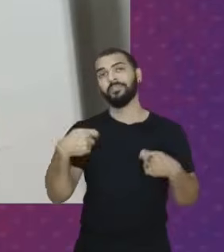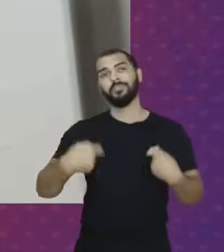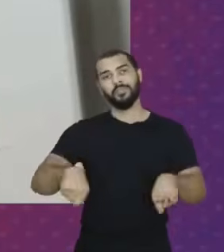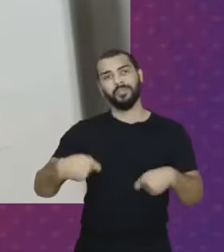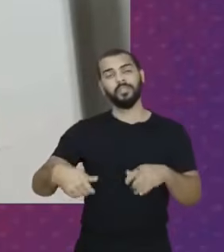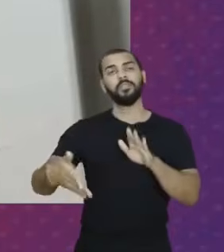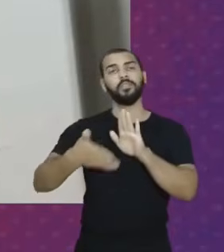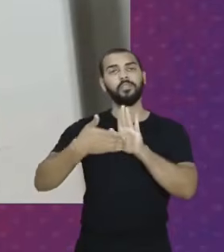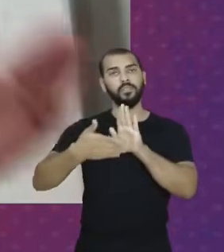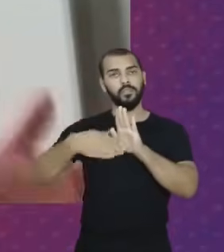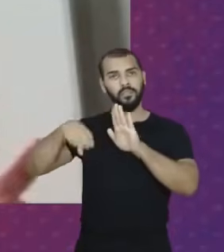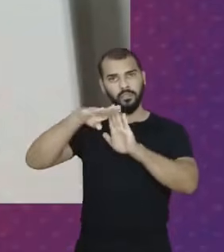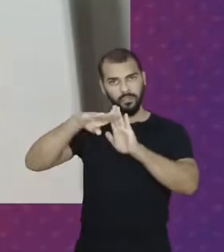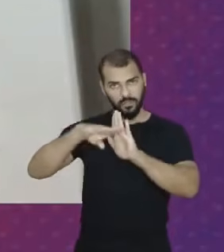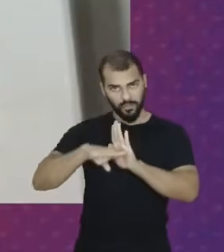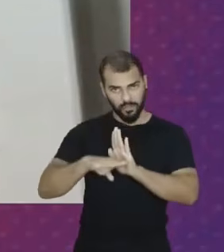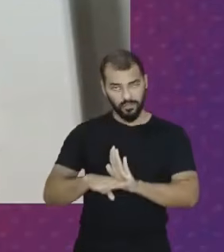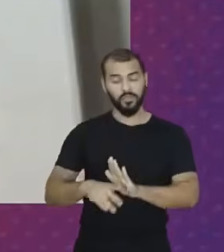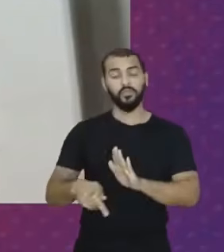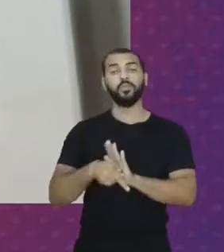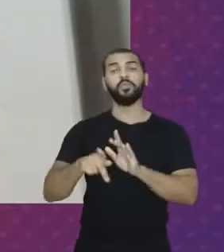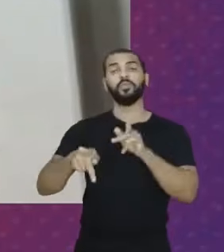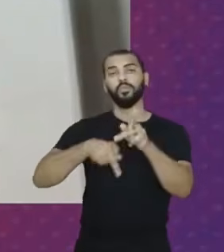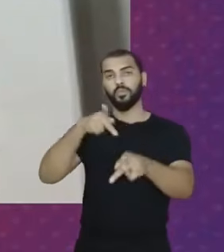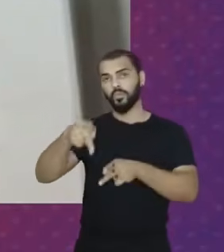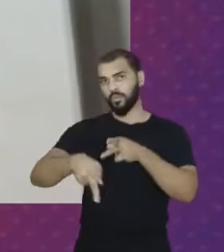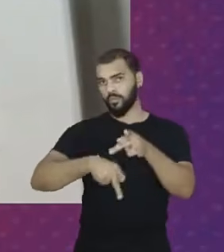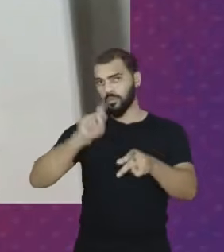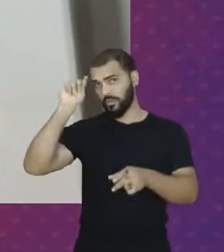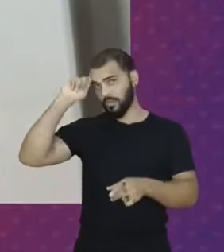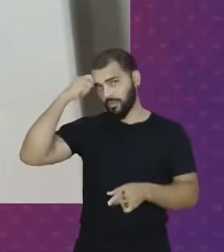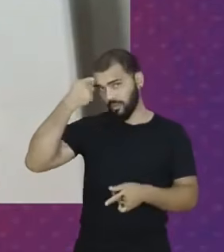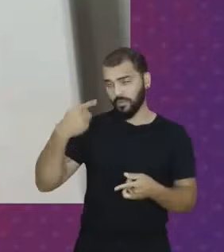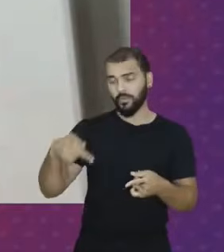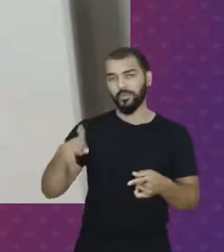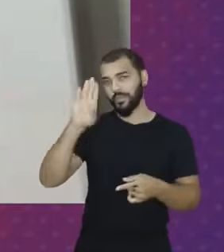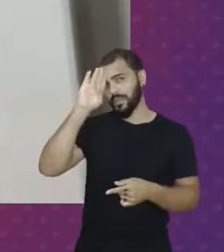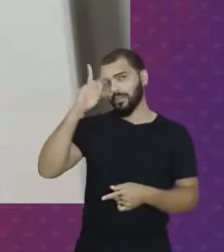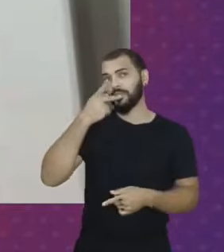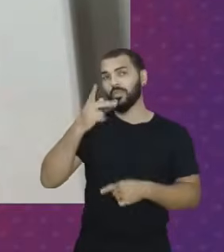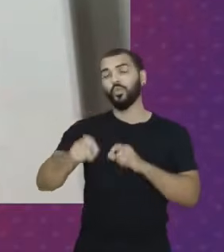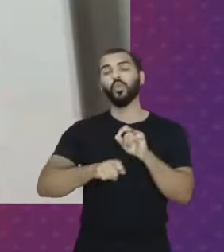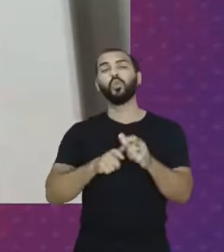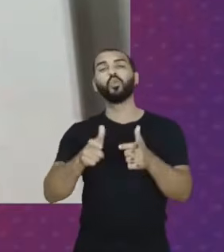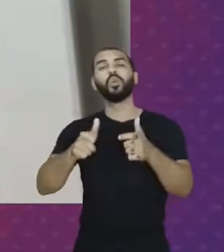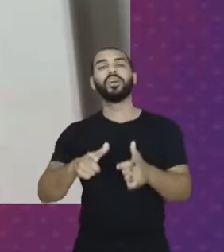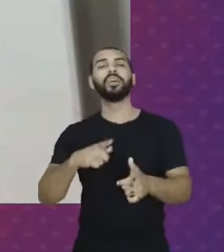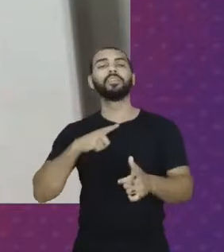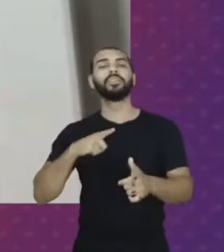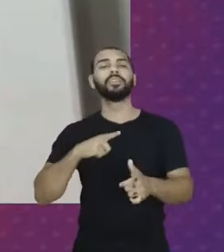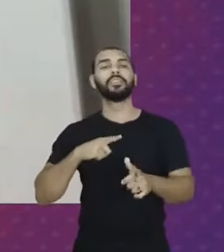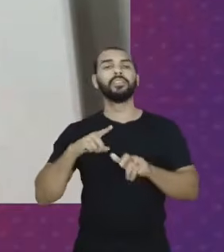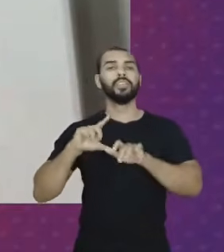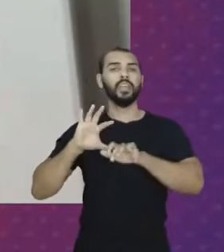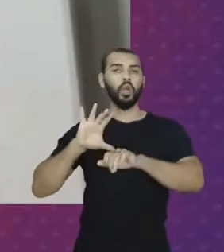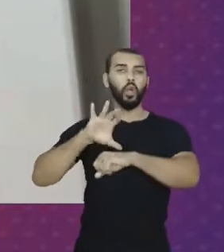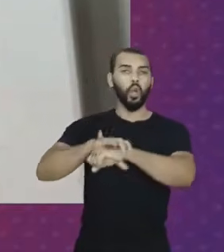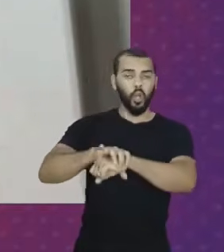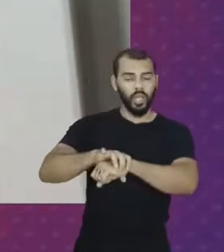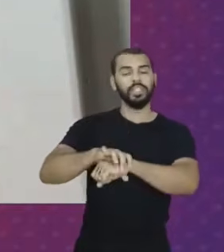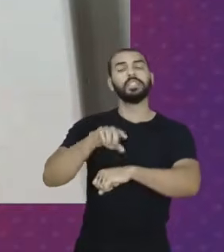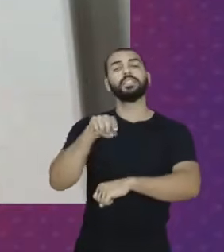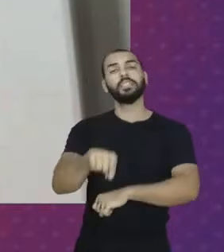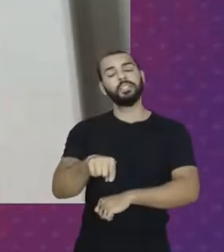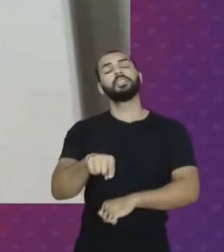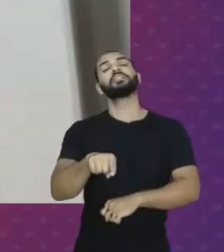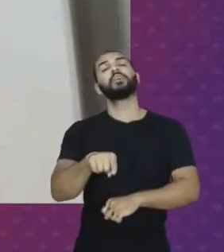pautas da população negra, e falando especificamente do município de colonização sulista, que precisa avançar muito em relação à militância da